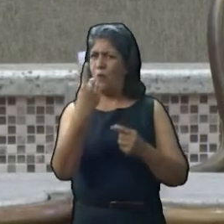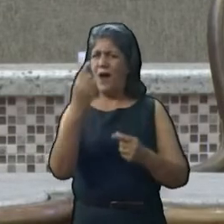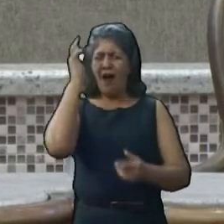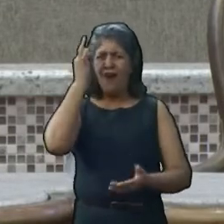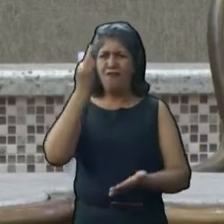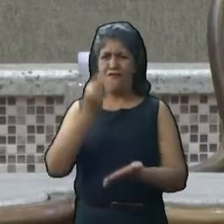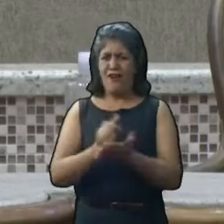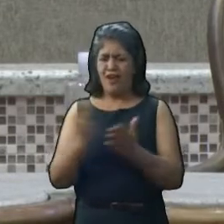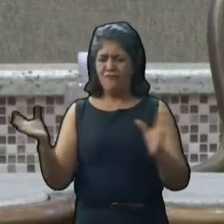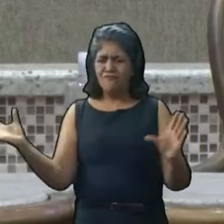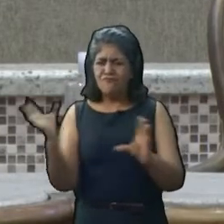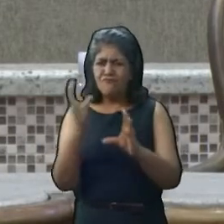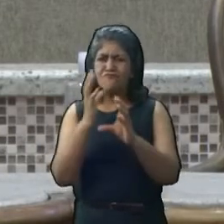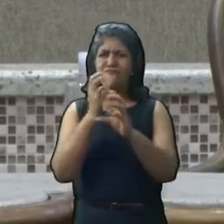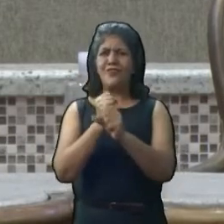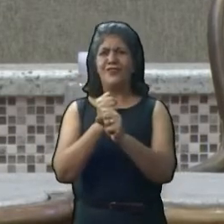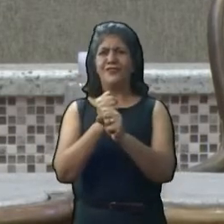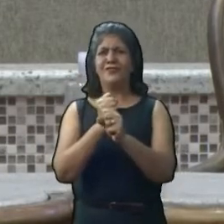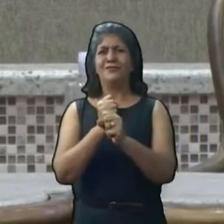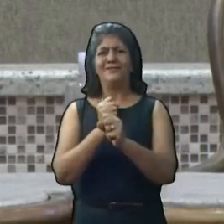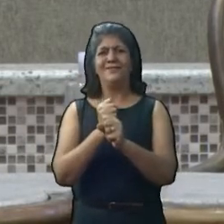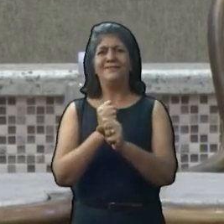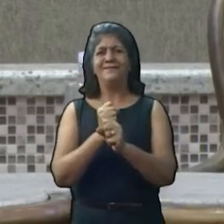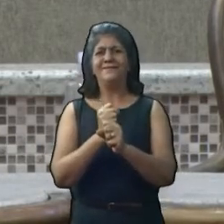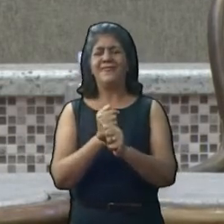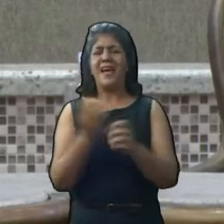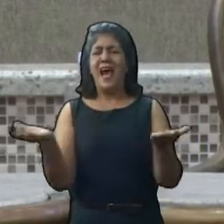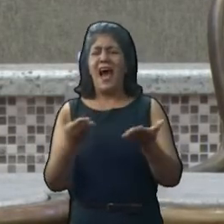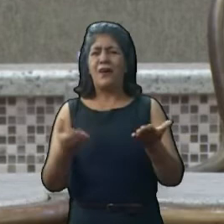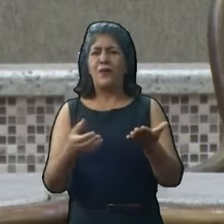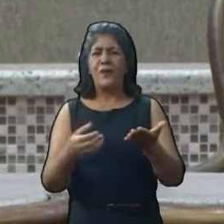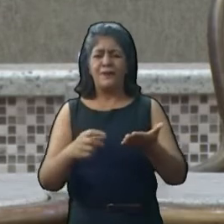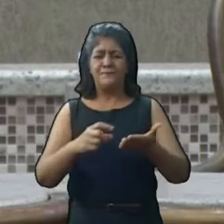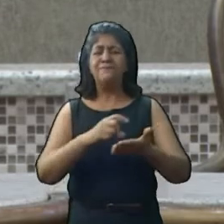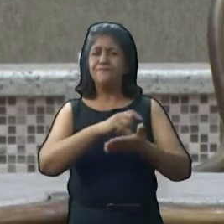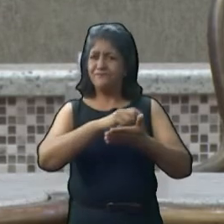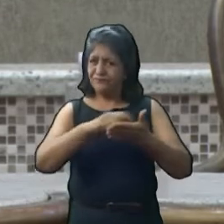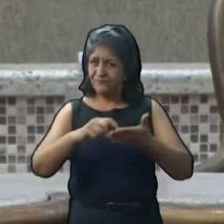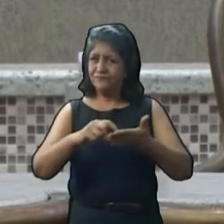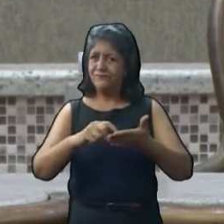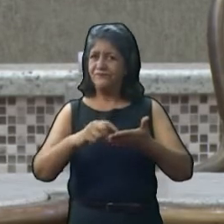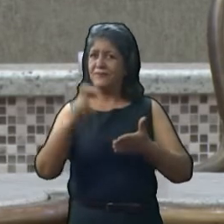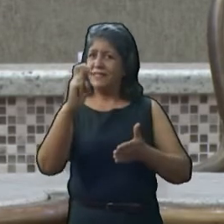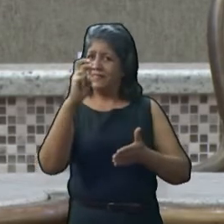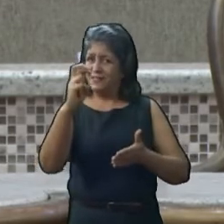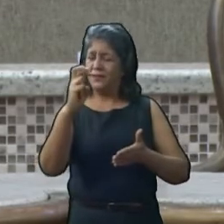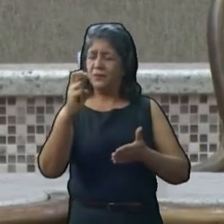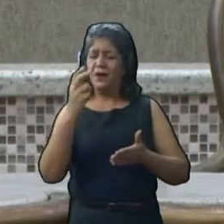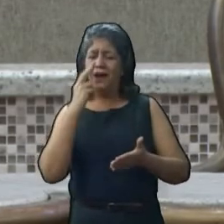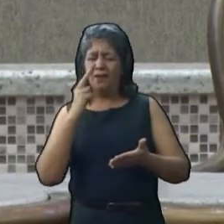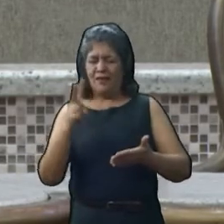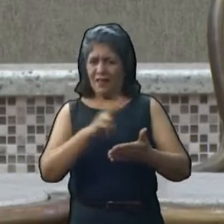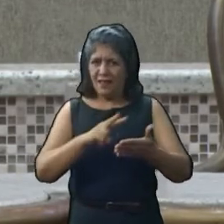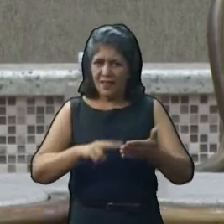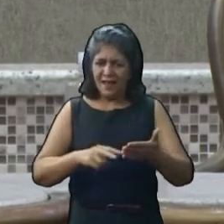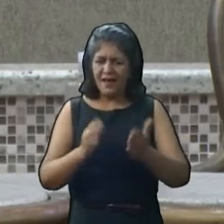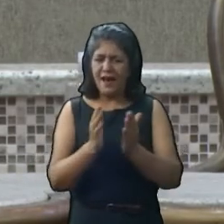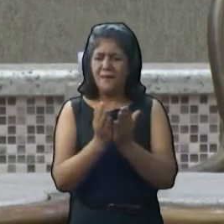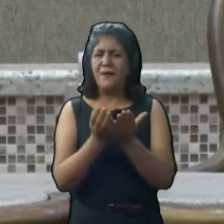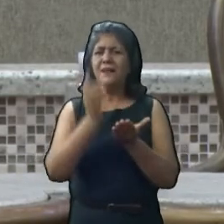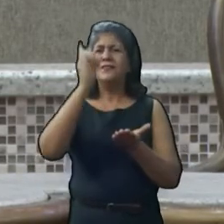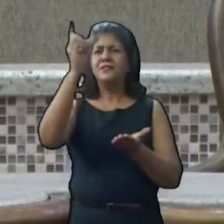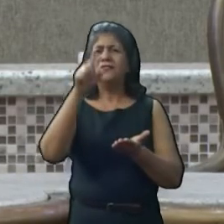unidade maravilhosa mas aqui nesse capítulo de número 5 em que nós acabamos de ler uma porção